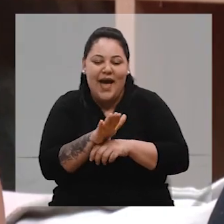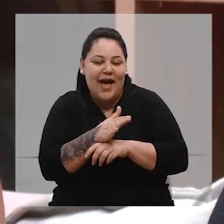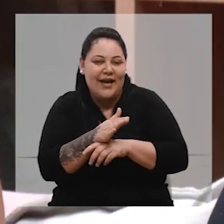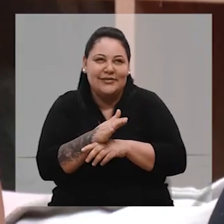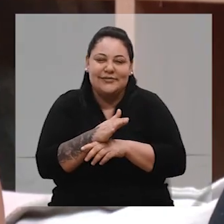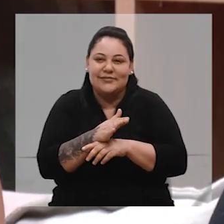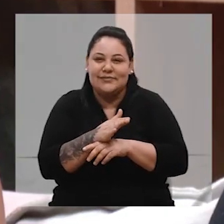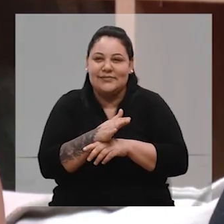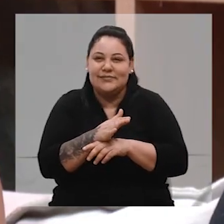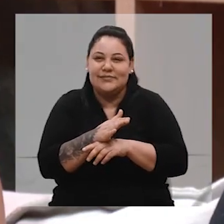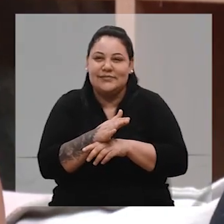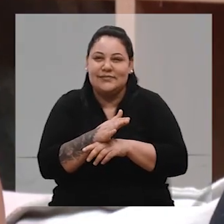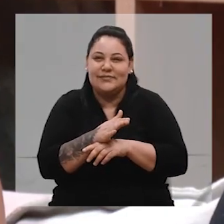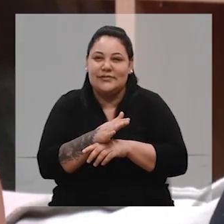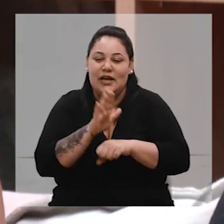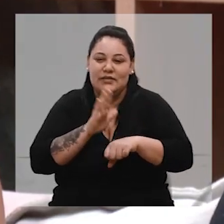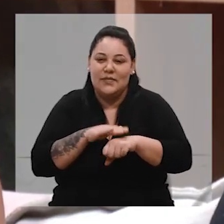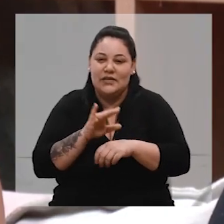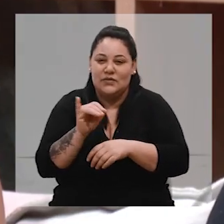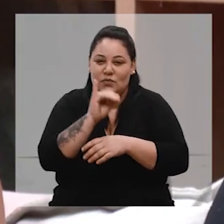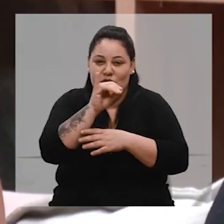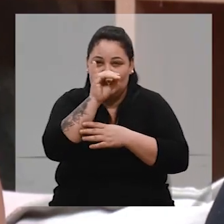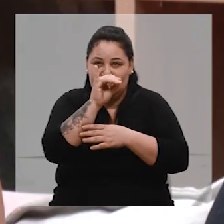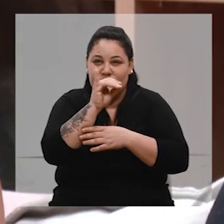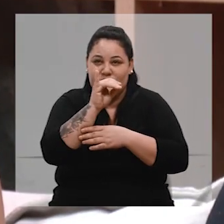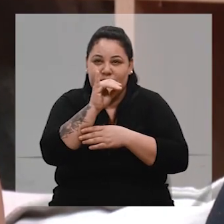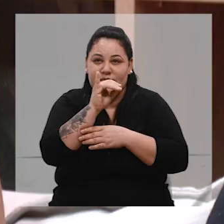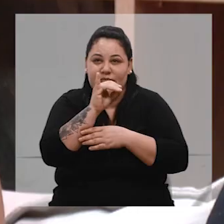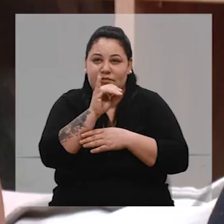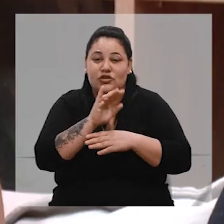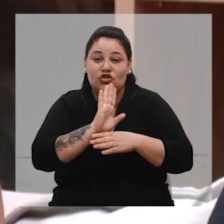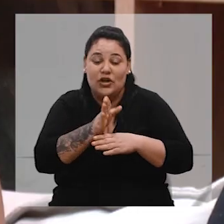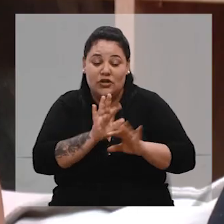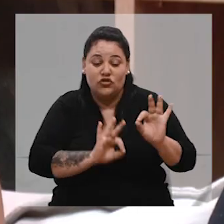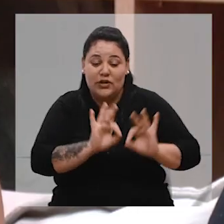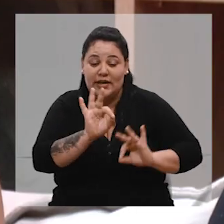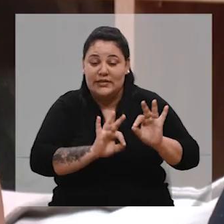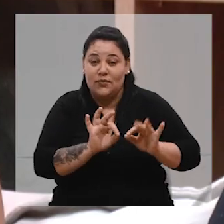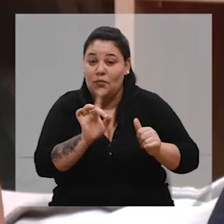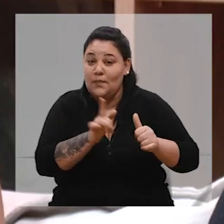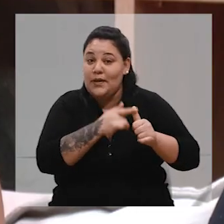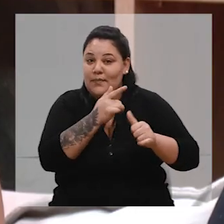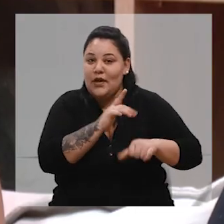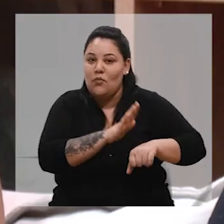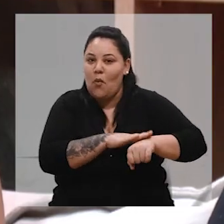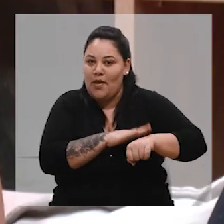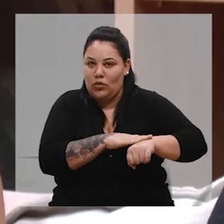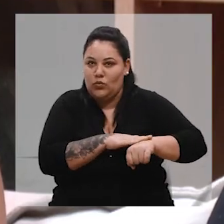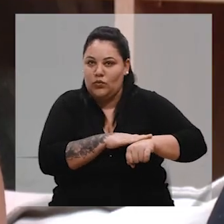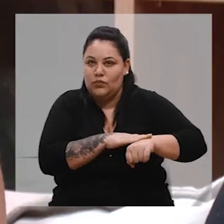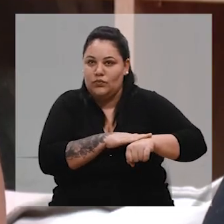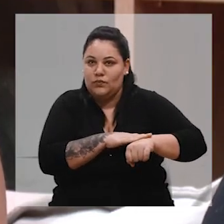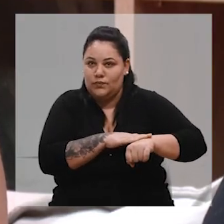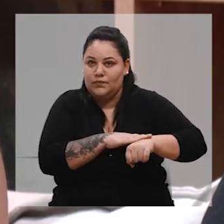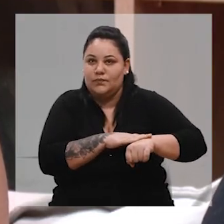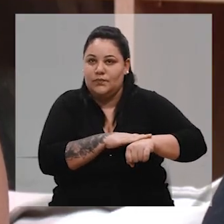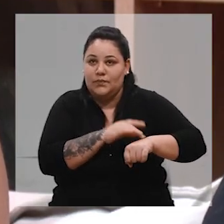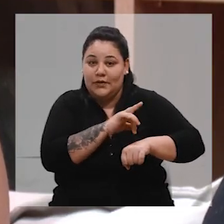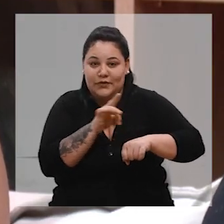aquelas matérias ali, mas geralmente as mais importante, né? Que daí já fica no primeiro período ali.